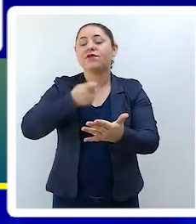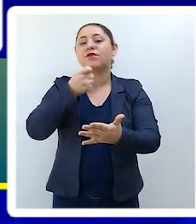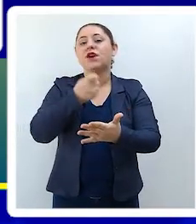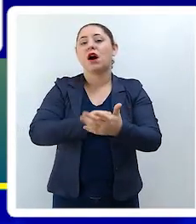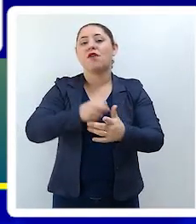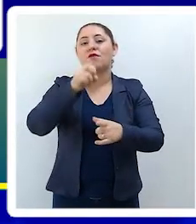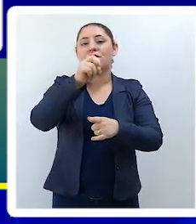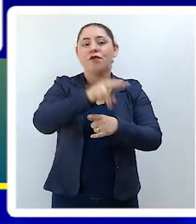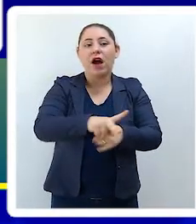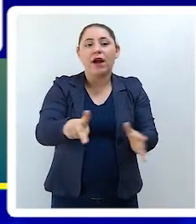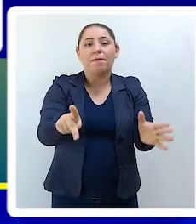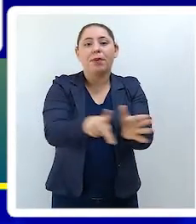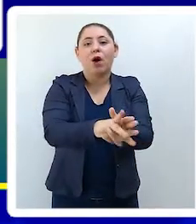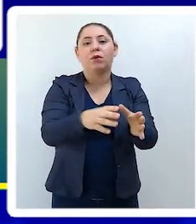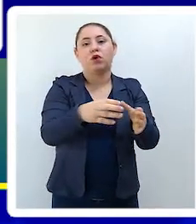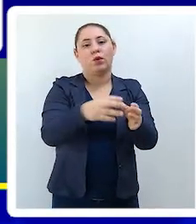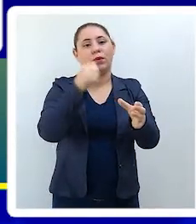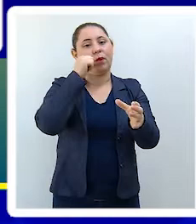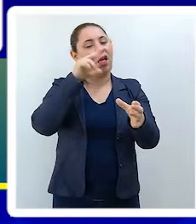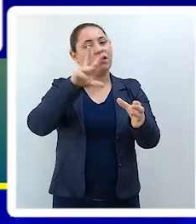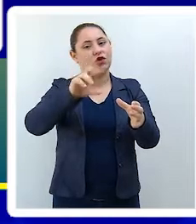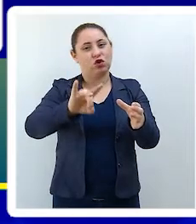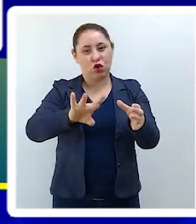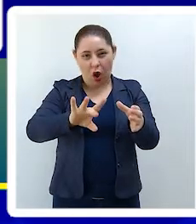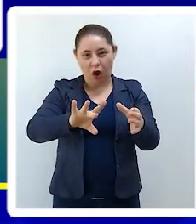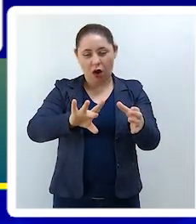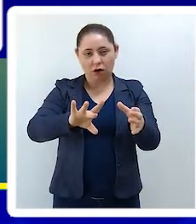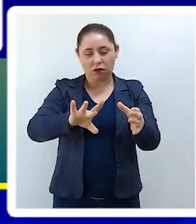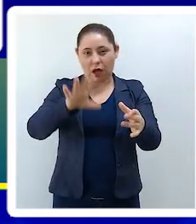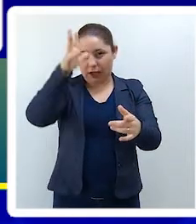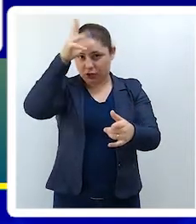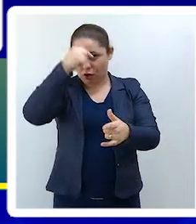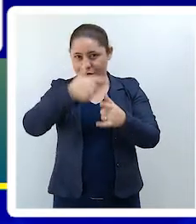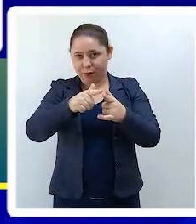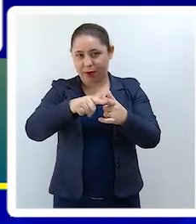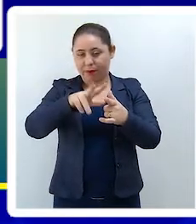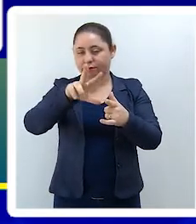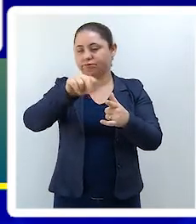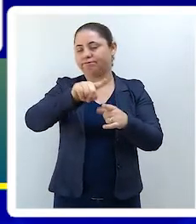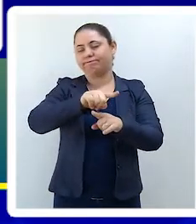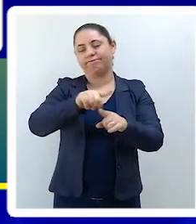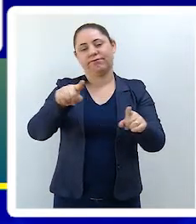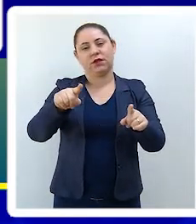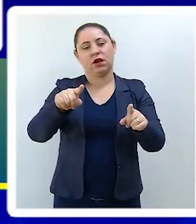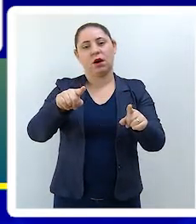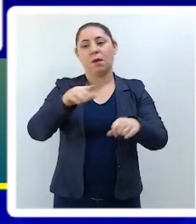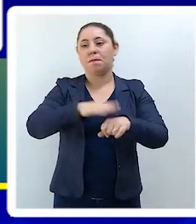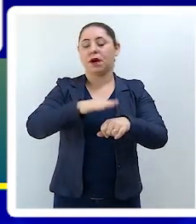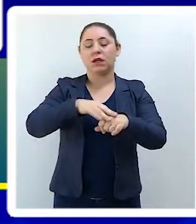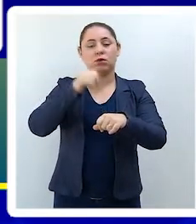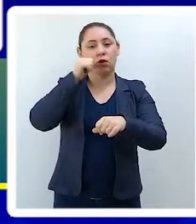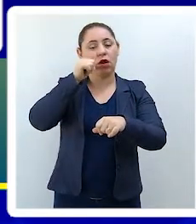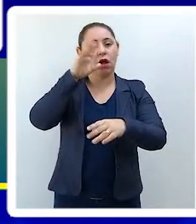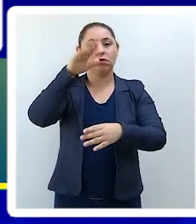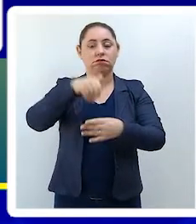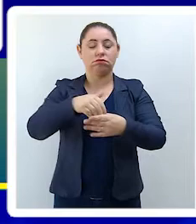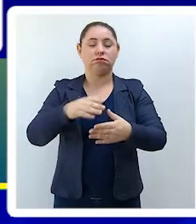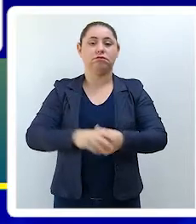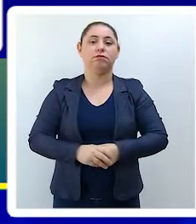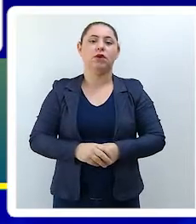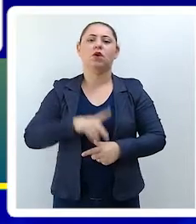da reserva de gênero não foi o suficiente para resultar em mais mulheres